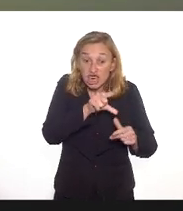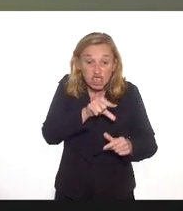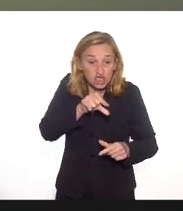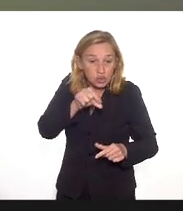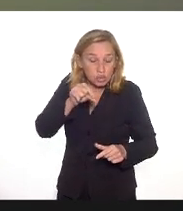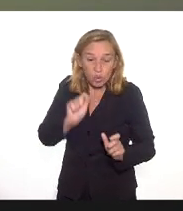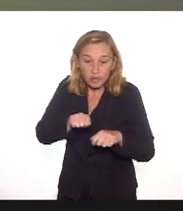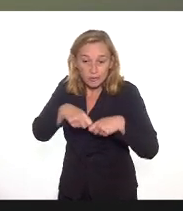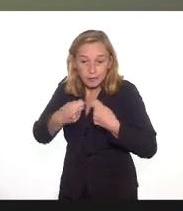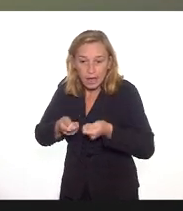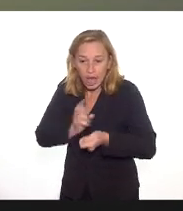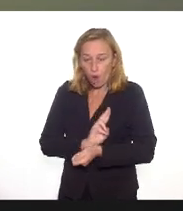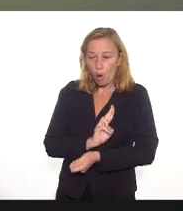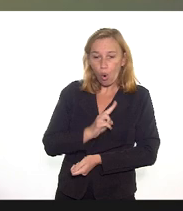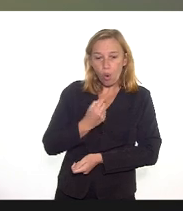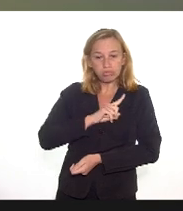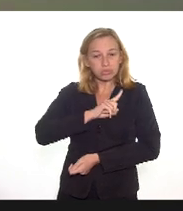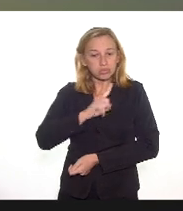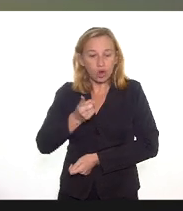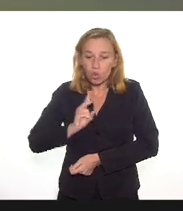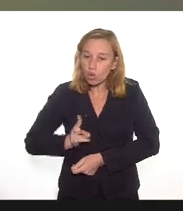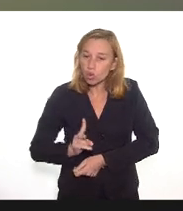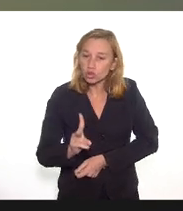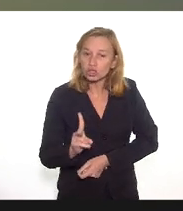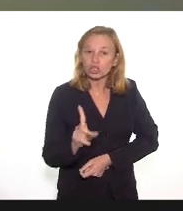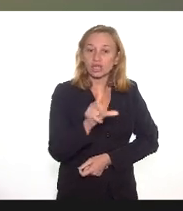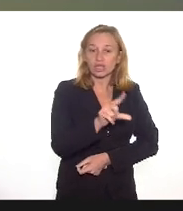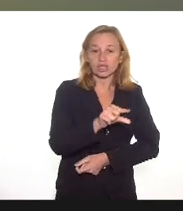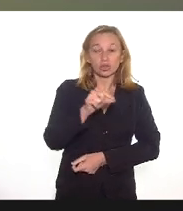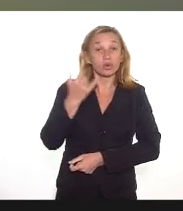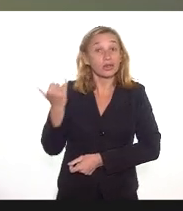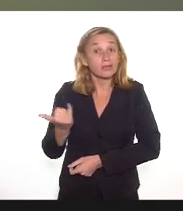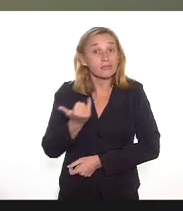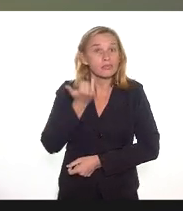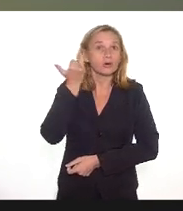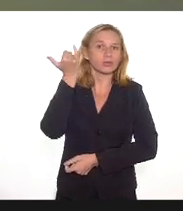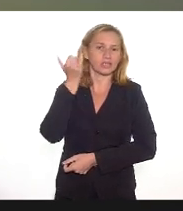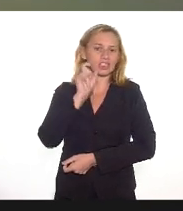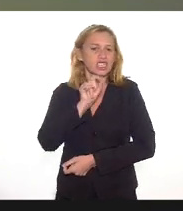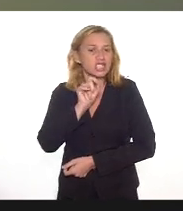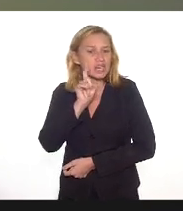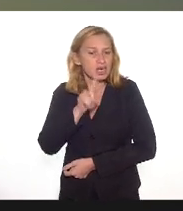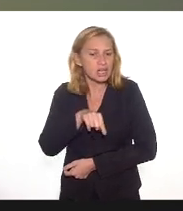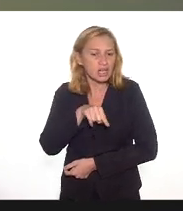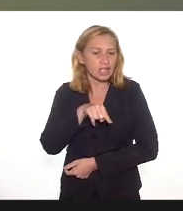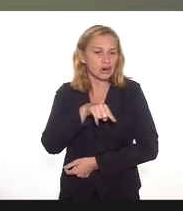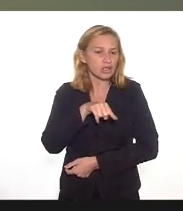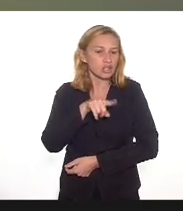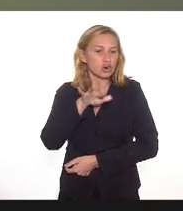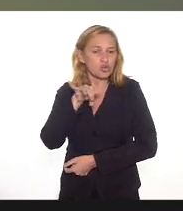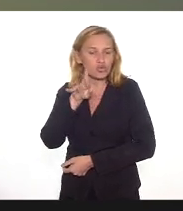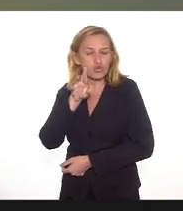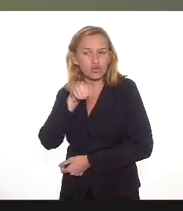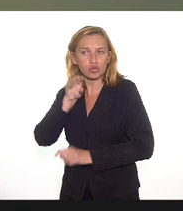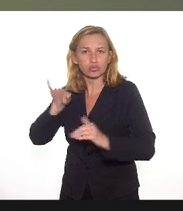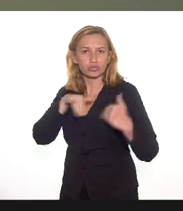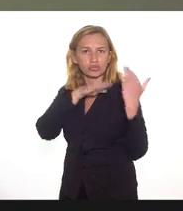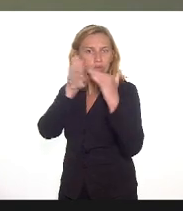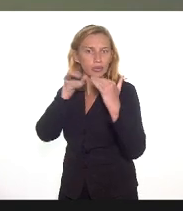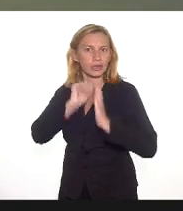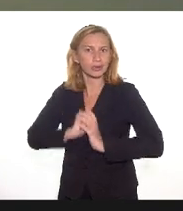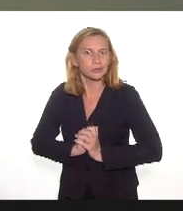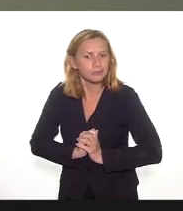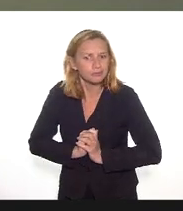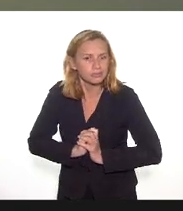ou não continuidade a essa decisão tão importante que é o estabelecimento do Fundo Soberano, né?